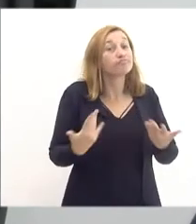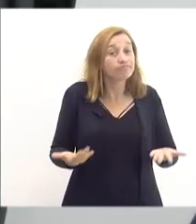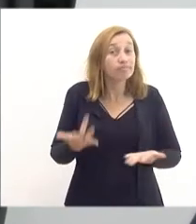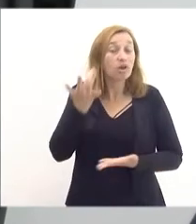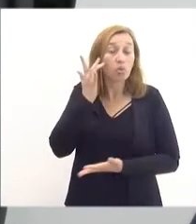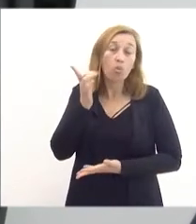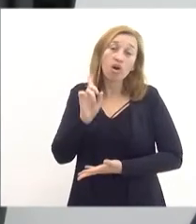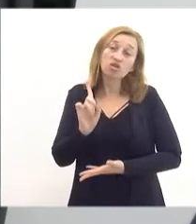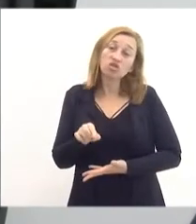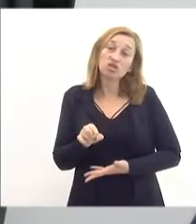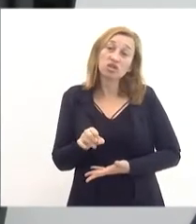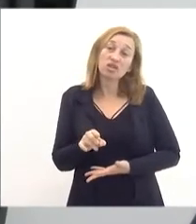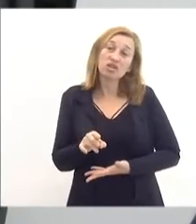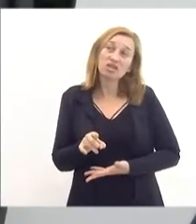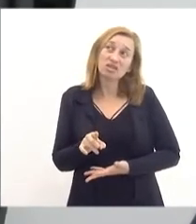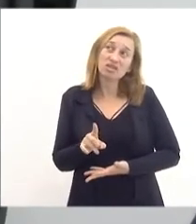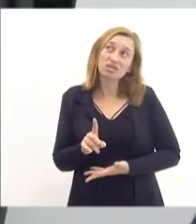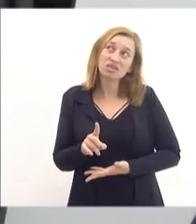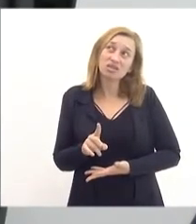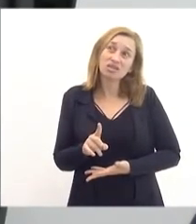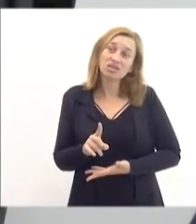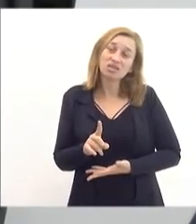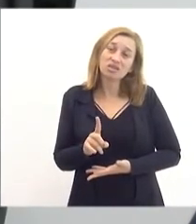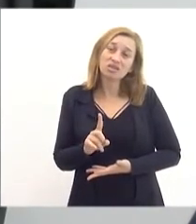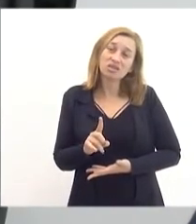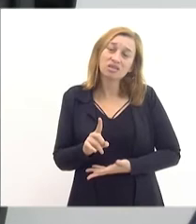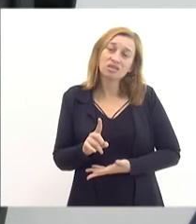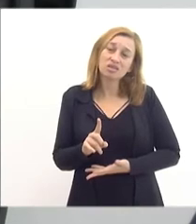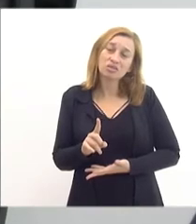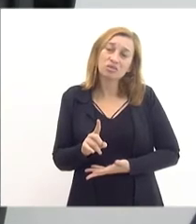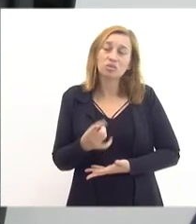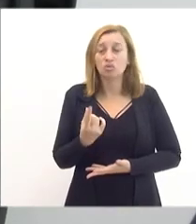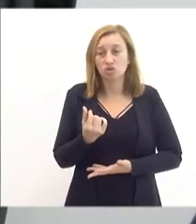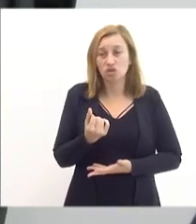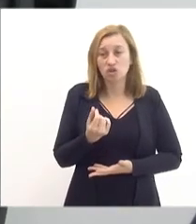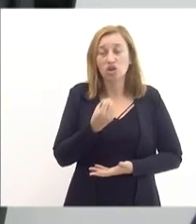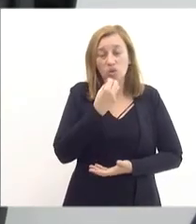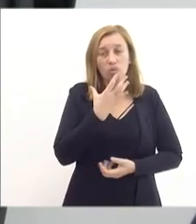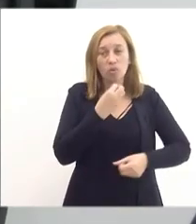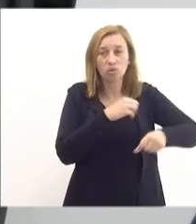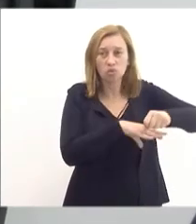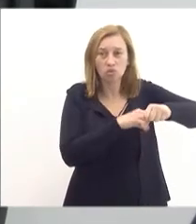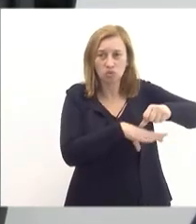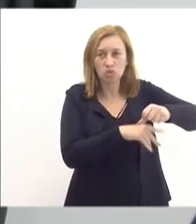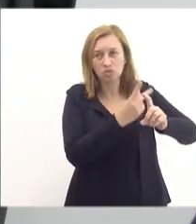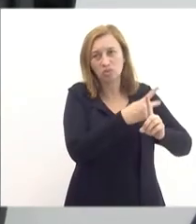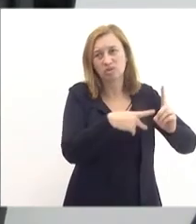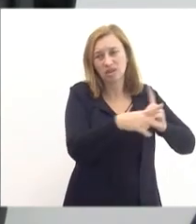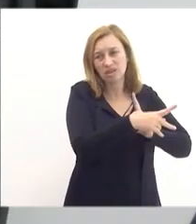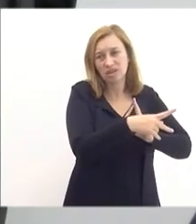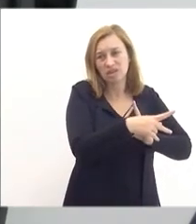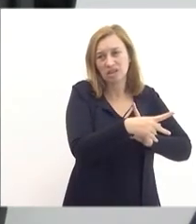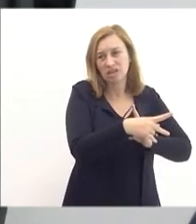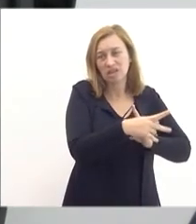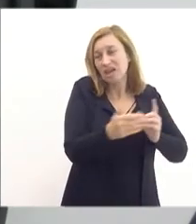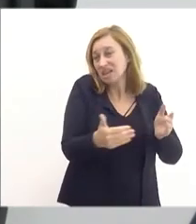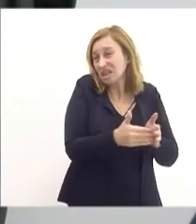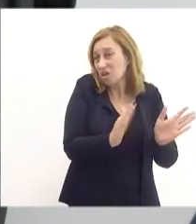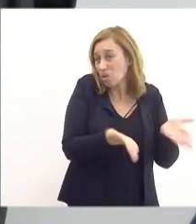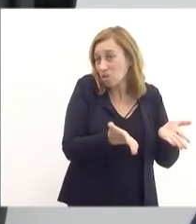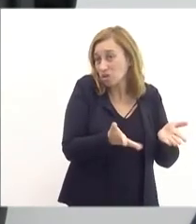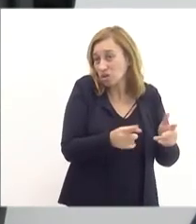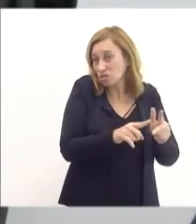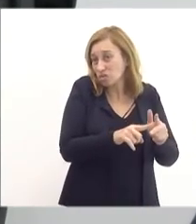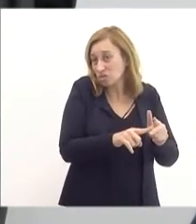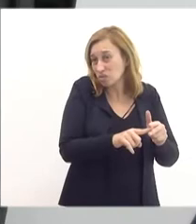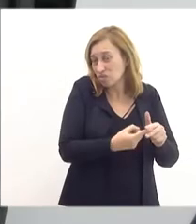é dispensável. O dinheiro bom do fundo previdenciário, que até hoje não está